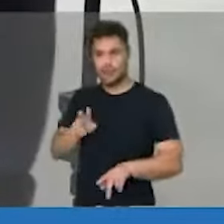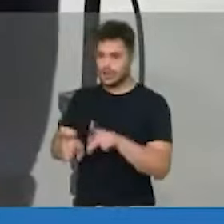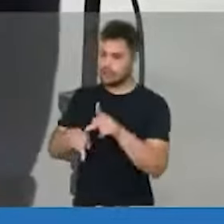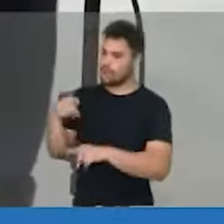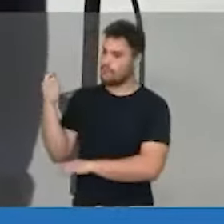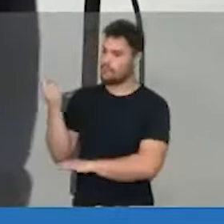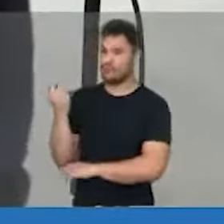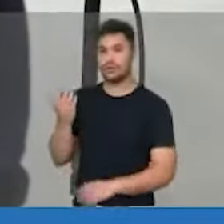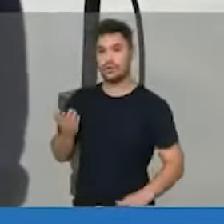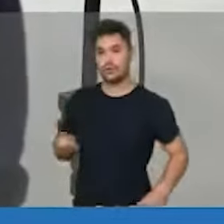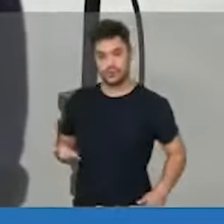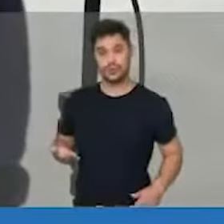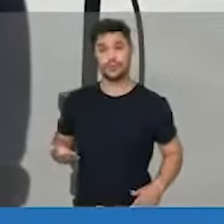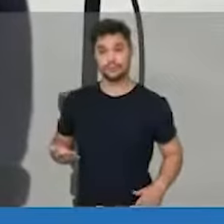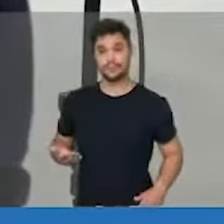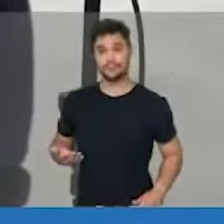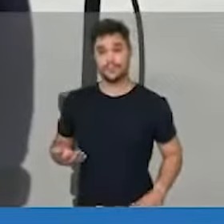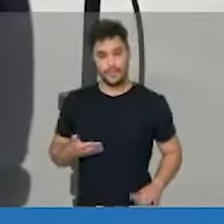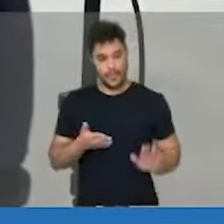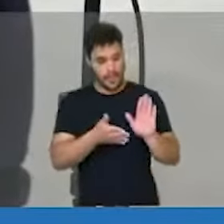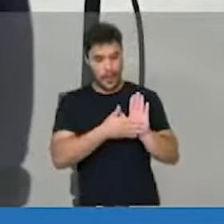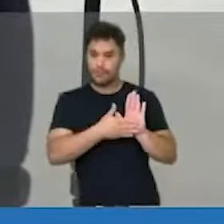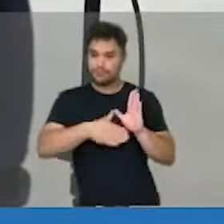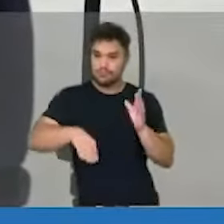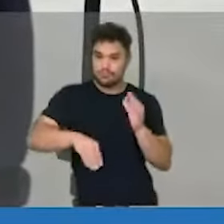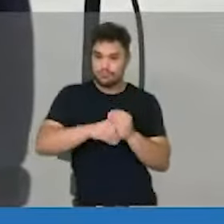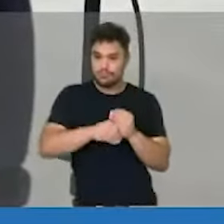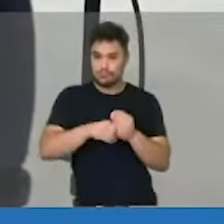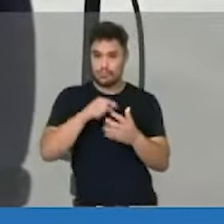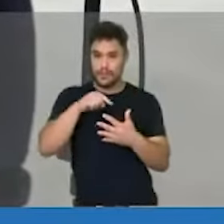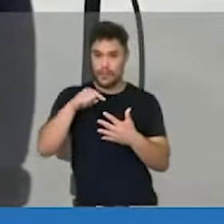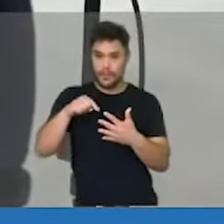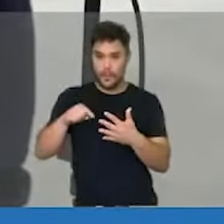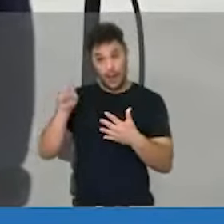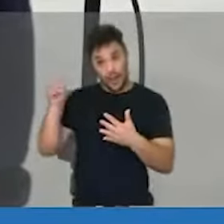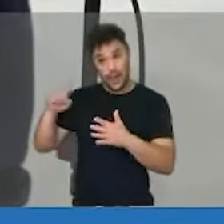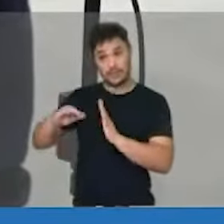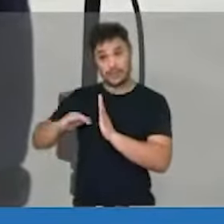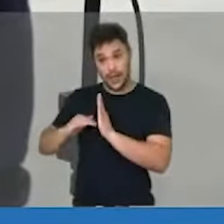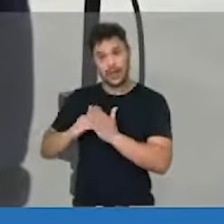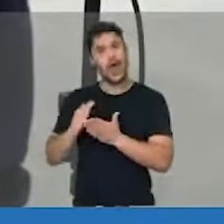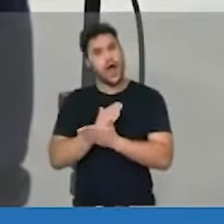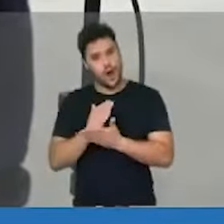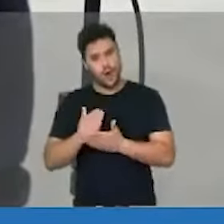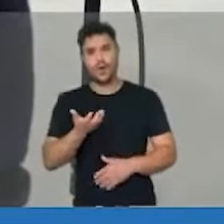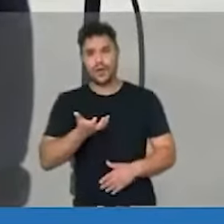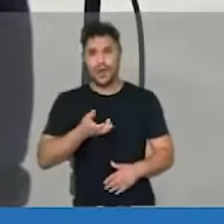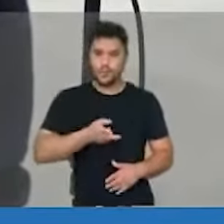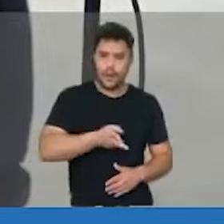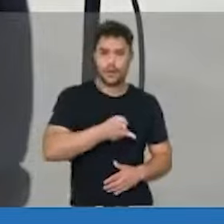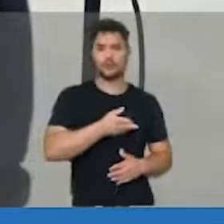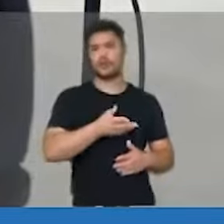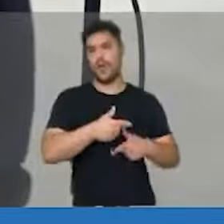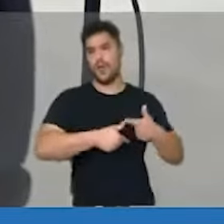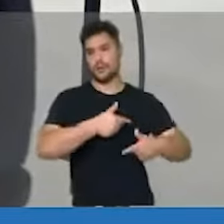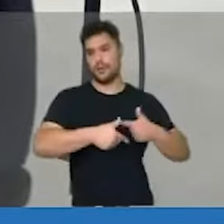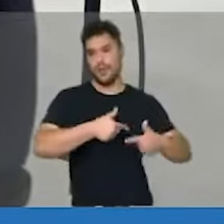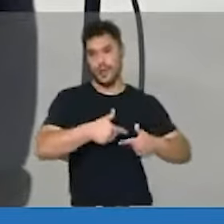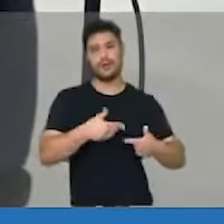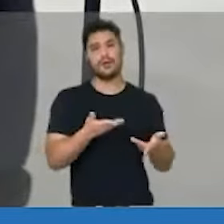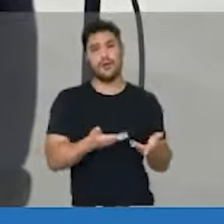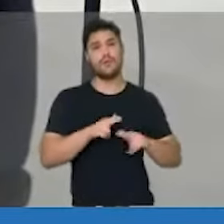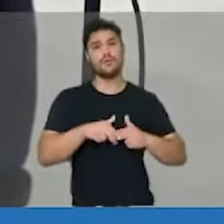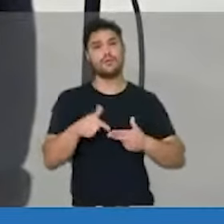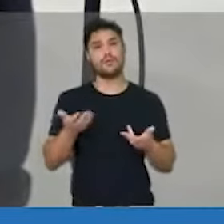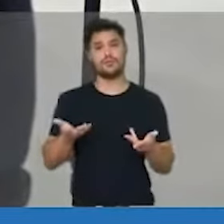Sul. E aqui, essas emendas que foram postas no Senado, algumas delas que é a manutenção do emprego, que está desde o início, portanto,